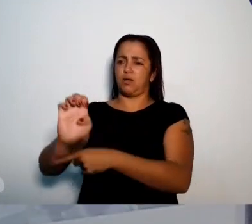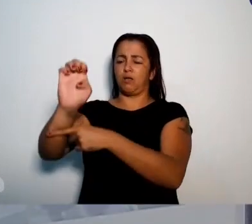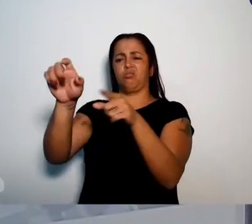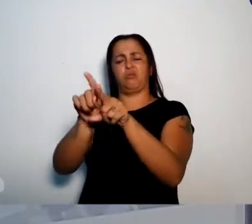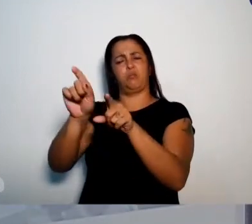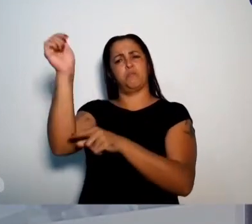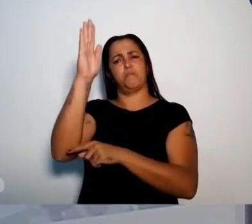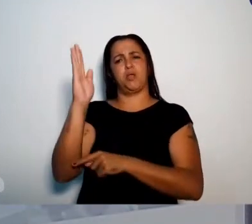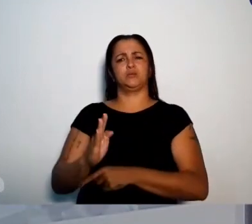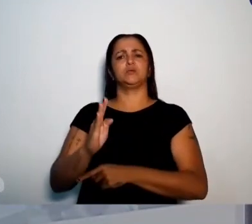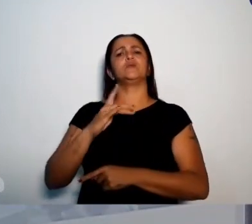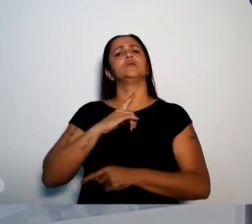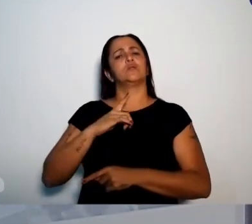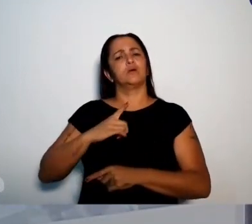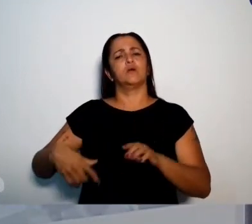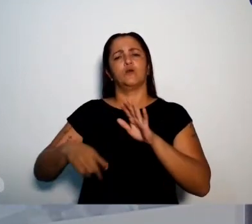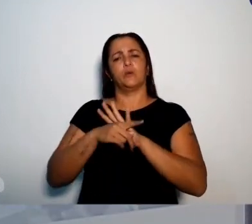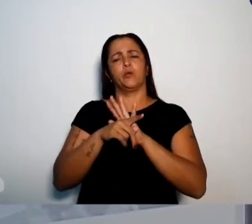vez aí para,